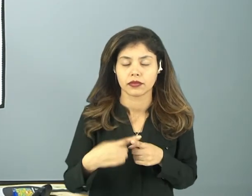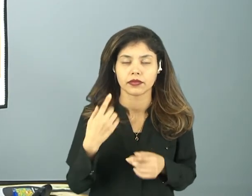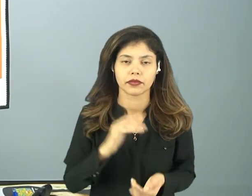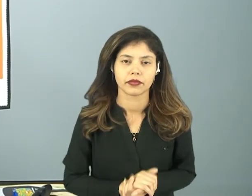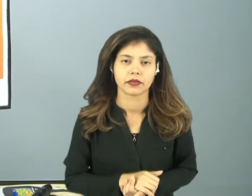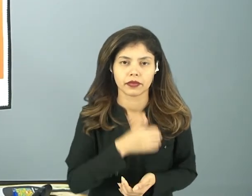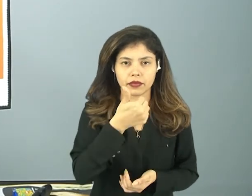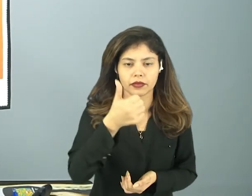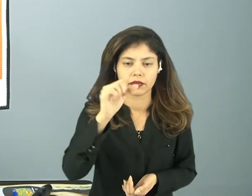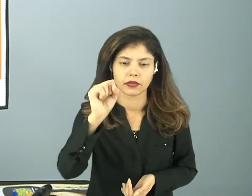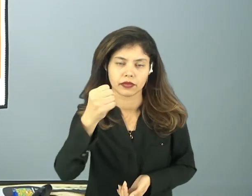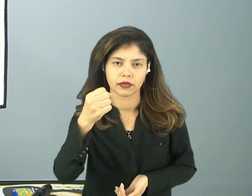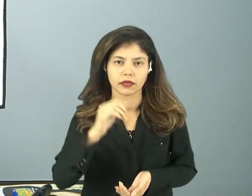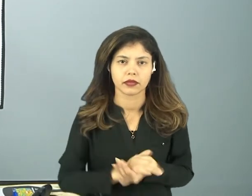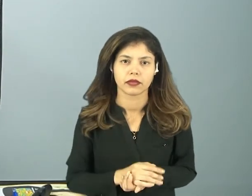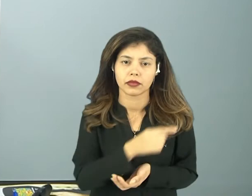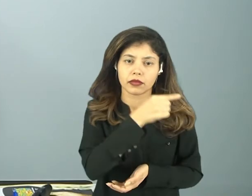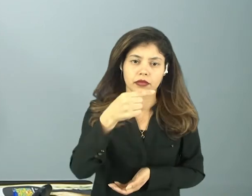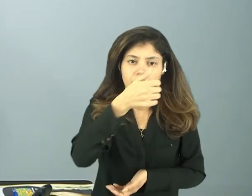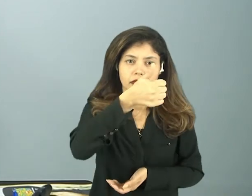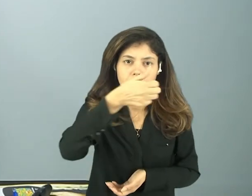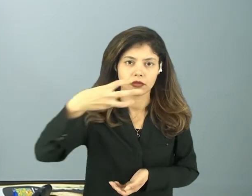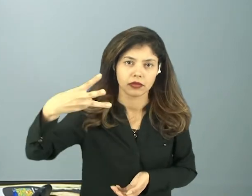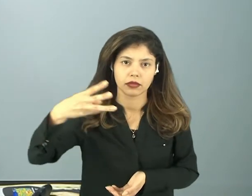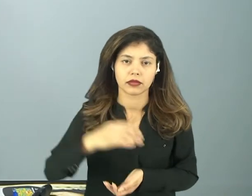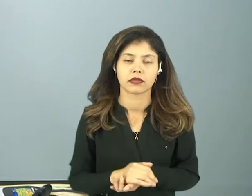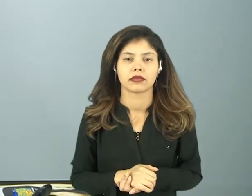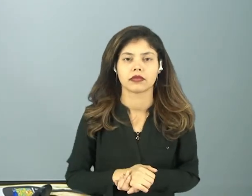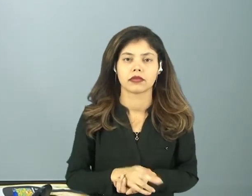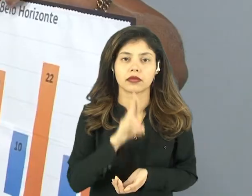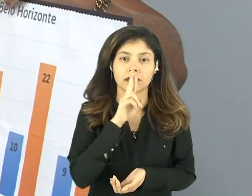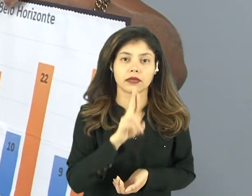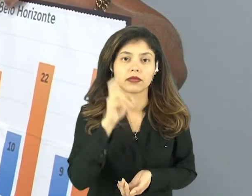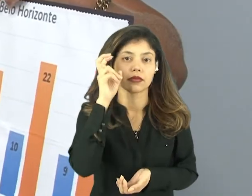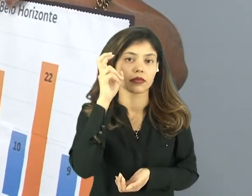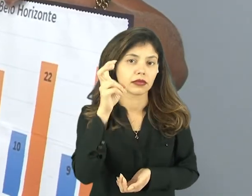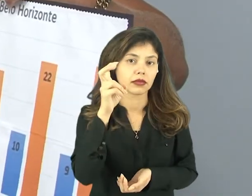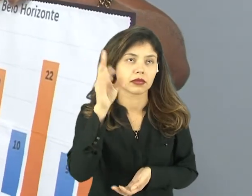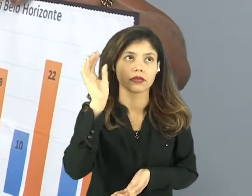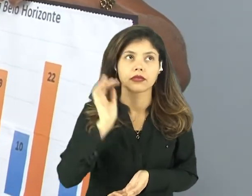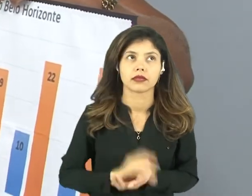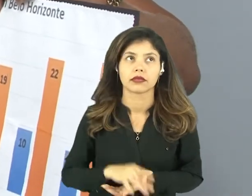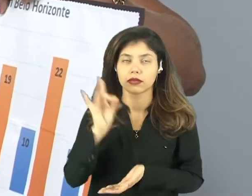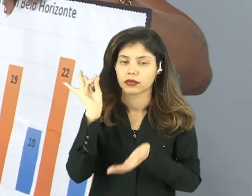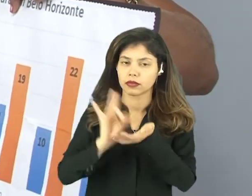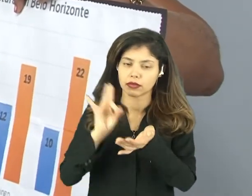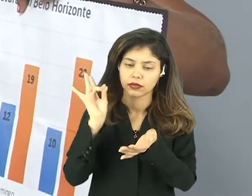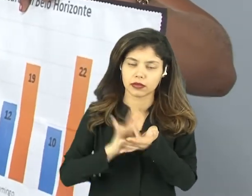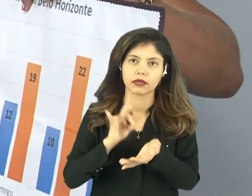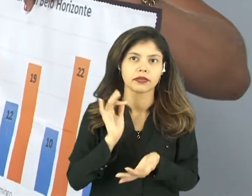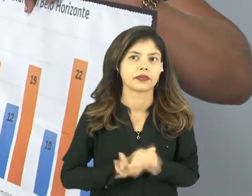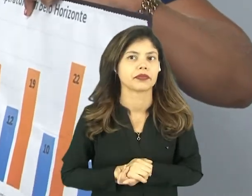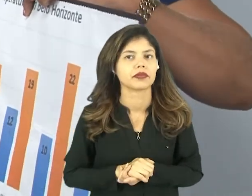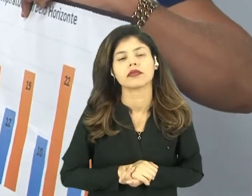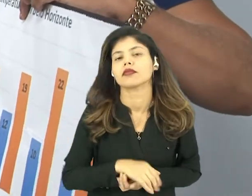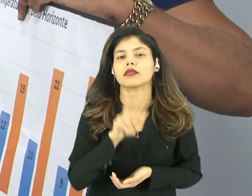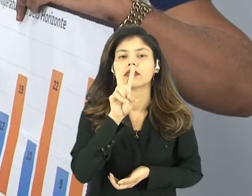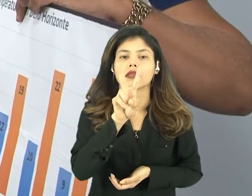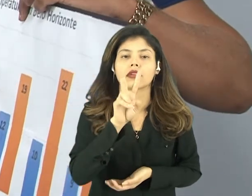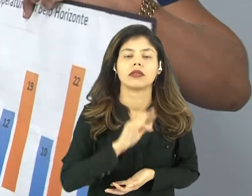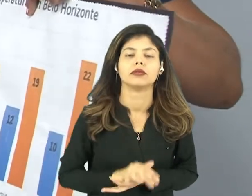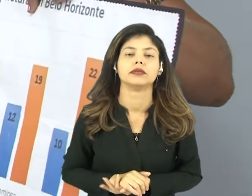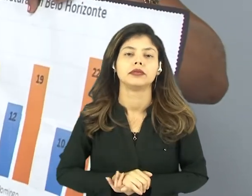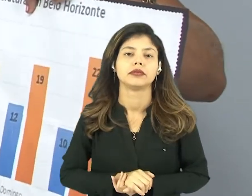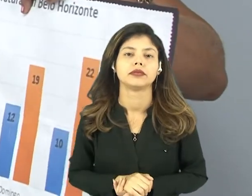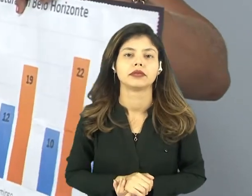diminuir 18 menos 13, vai dar 5. Então, é verdade? É verdade. Com o passar